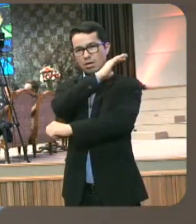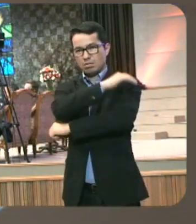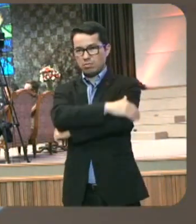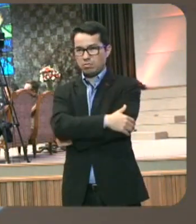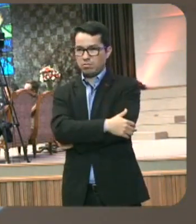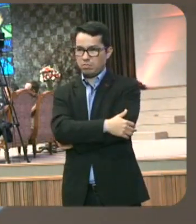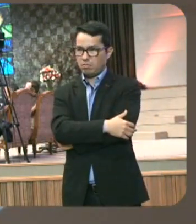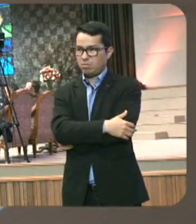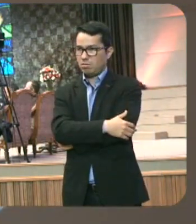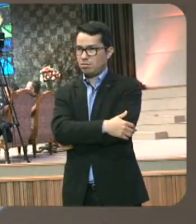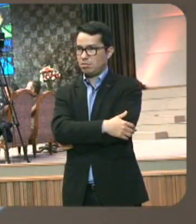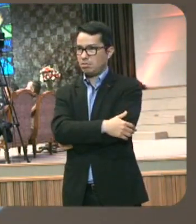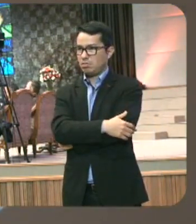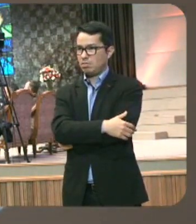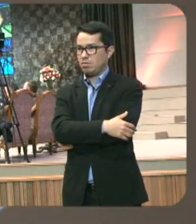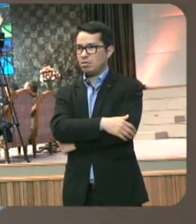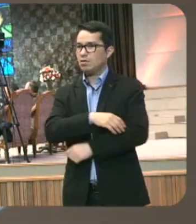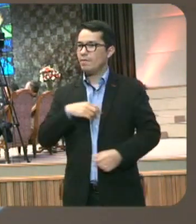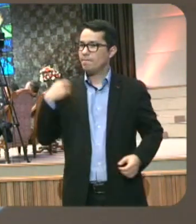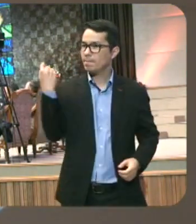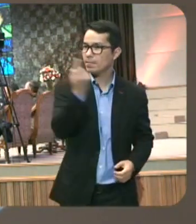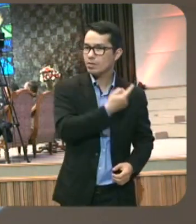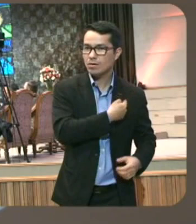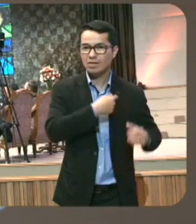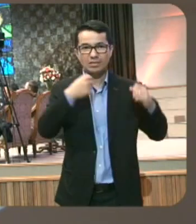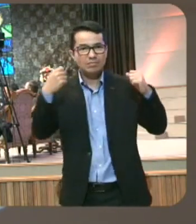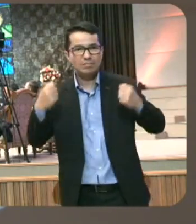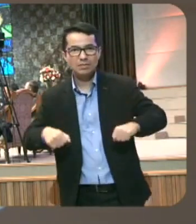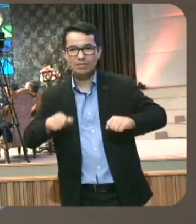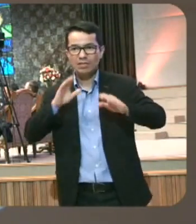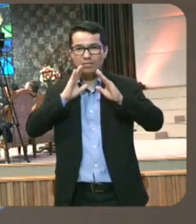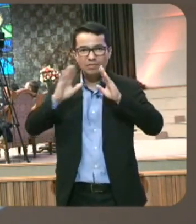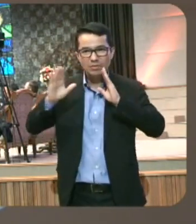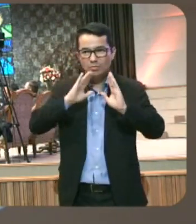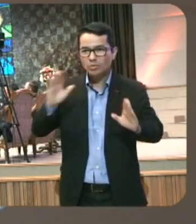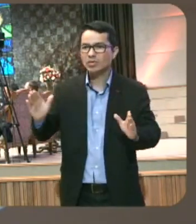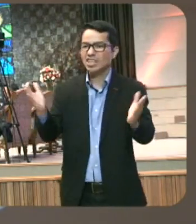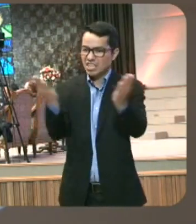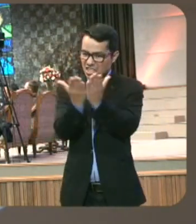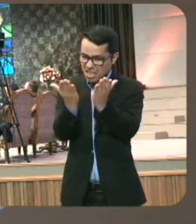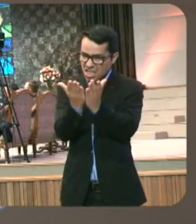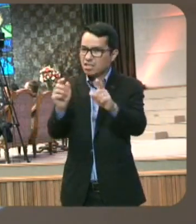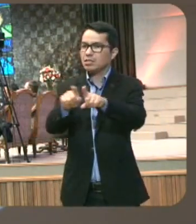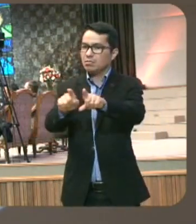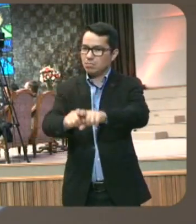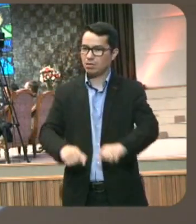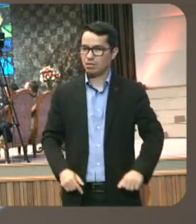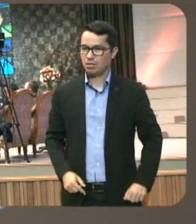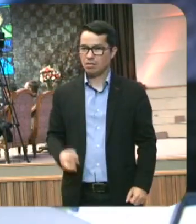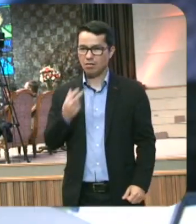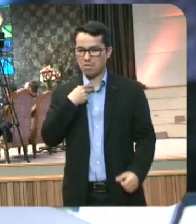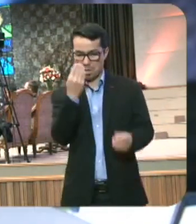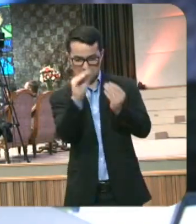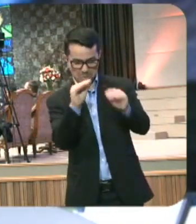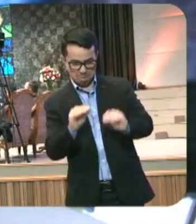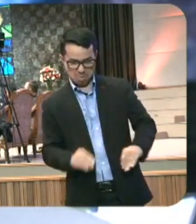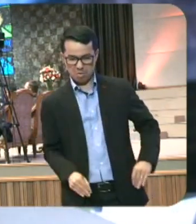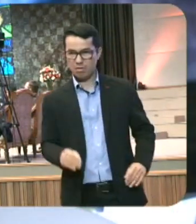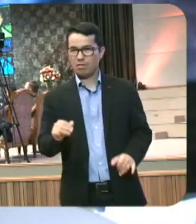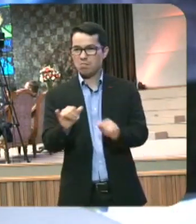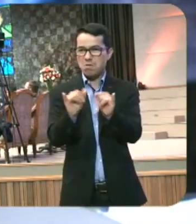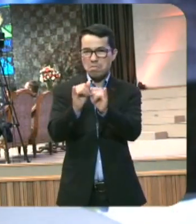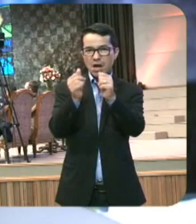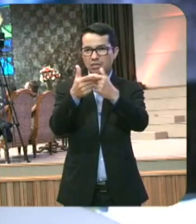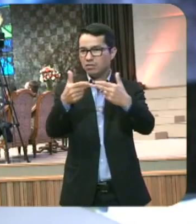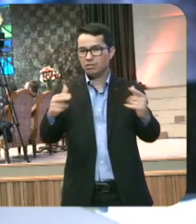A Bíblia fala como é que a gente se porta diante de qualquer pessoa. E a gente tem que tirar da palavra de Deus esses valores